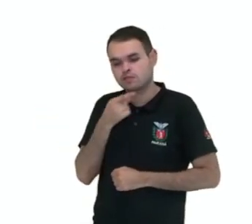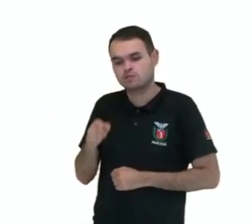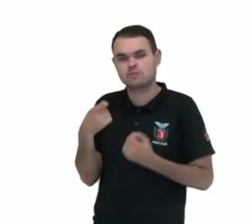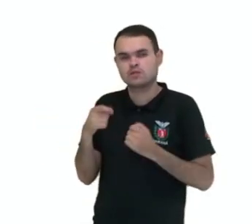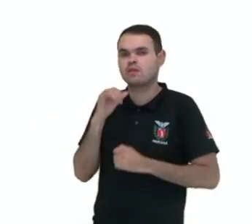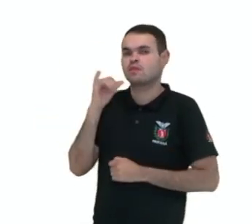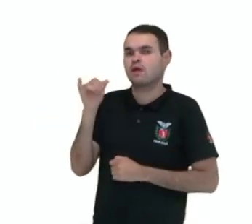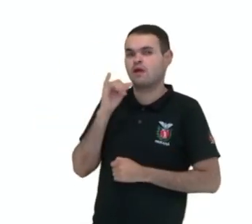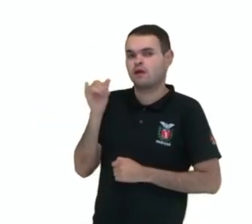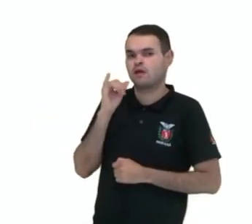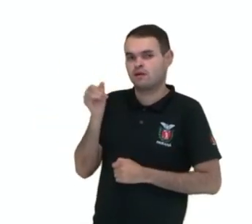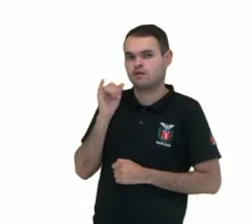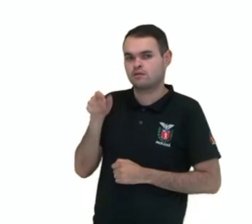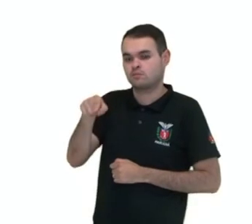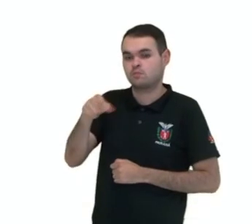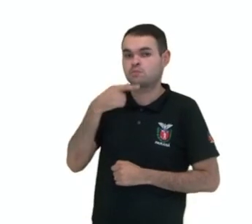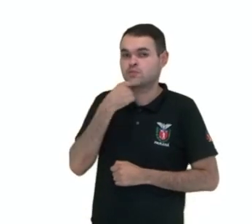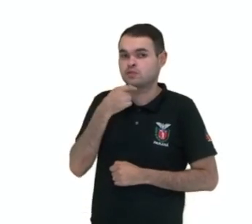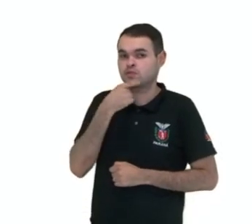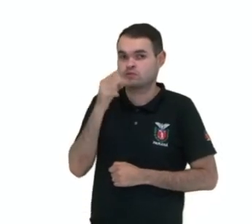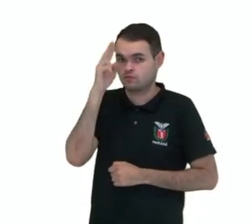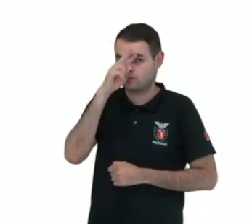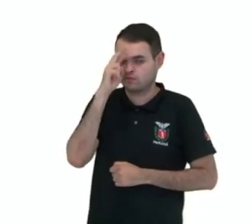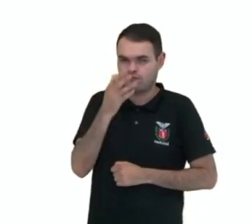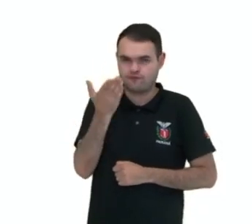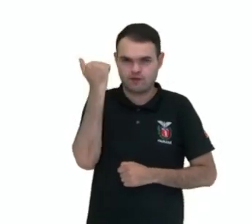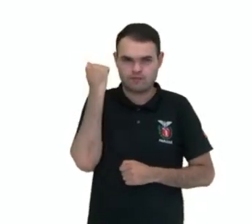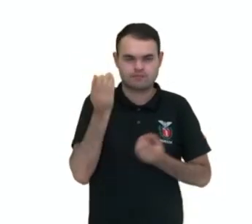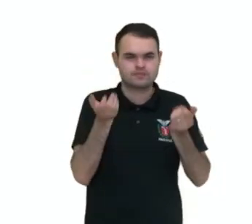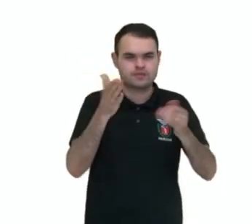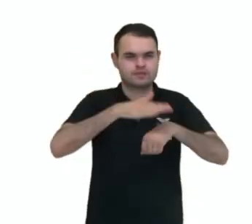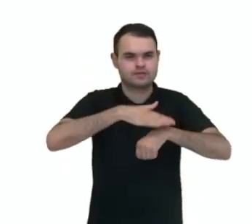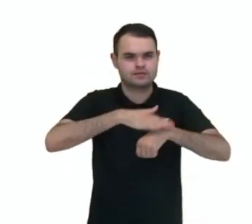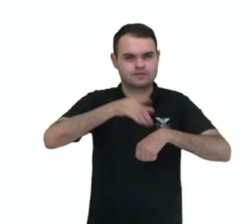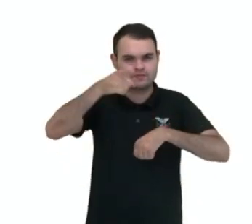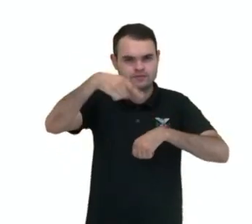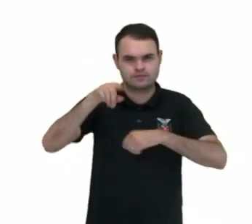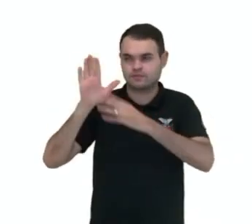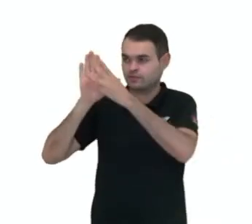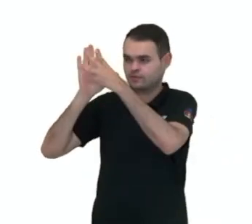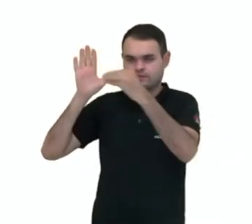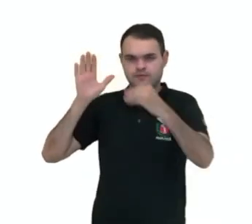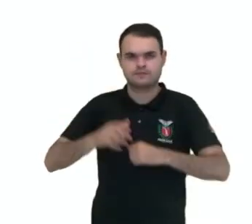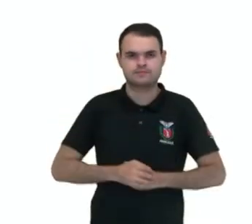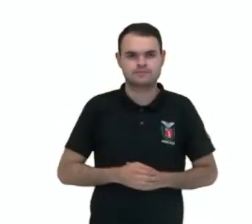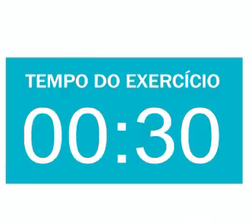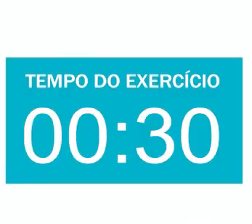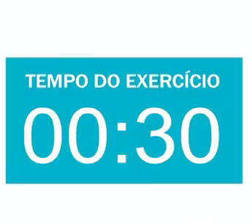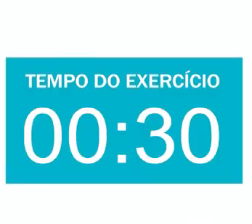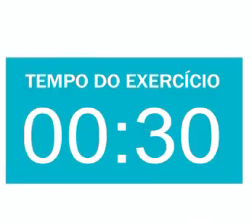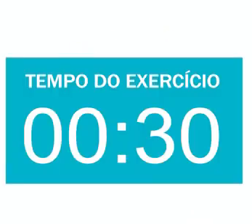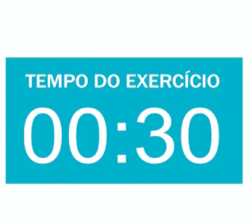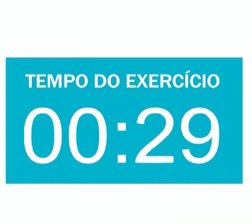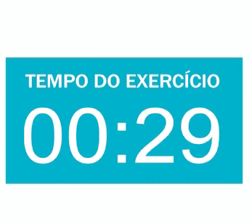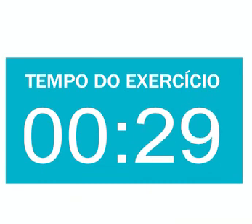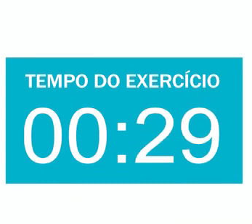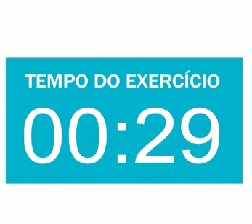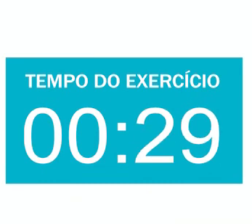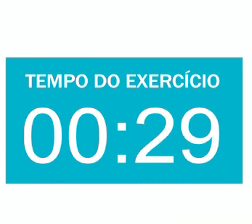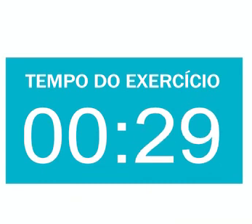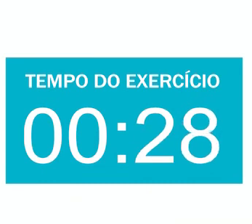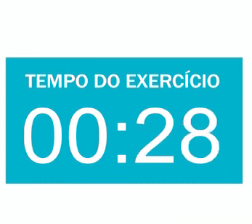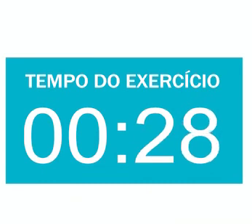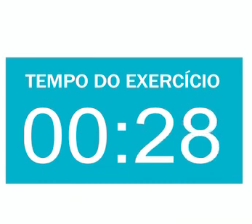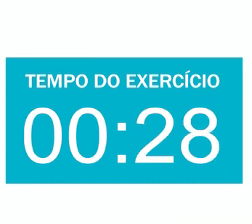os acontecimentos da história. Vamos lá, um tempinho para você anotar essa informação da tela, já voltamos.